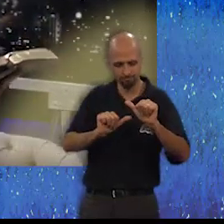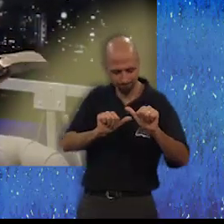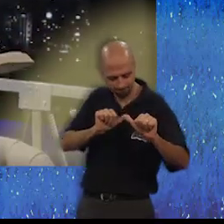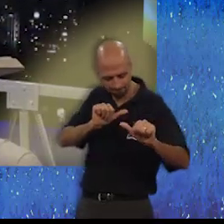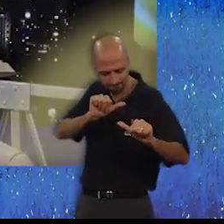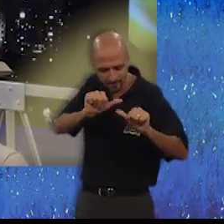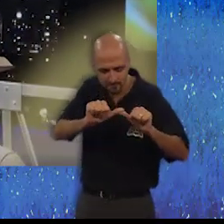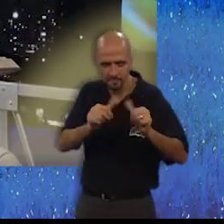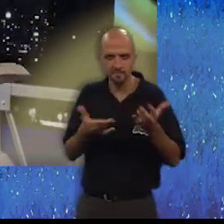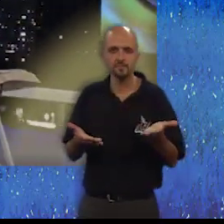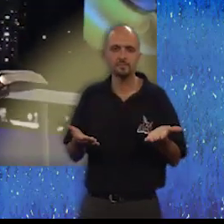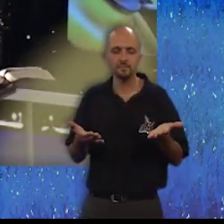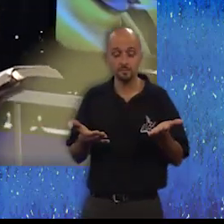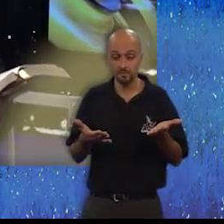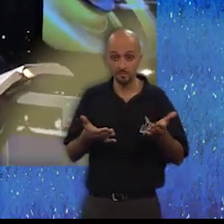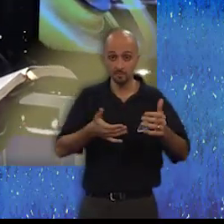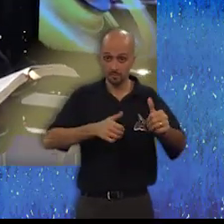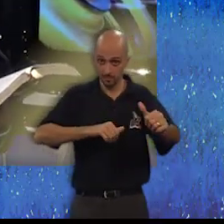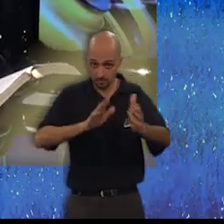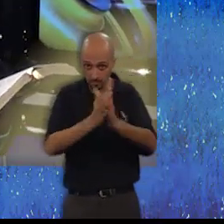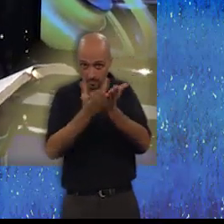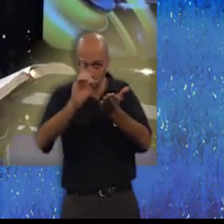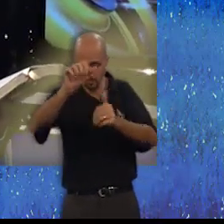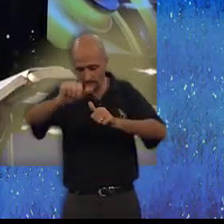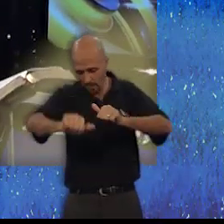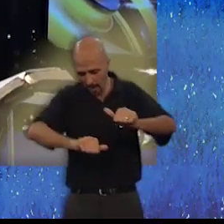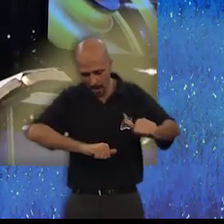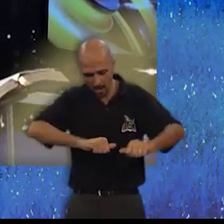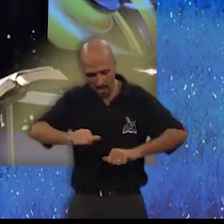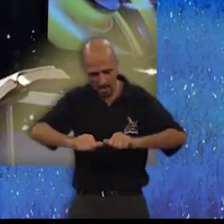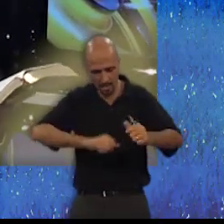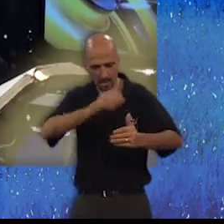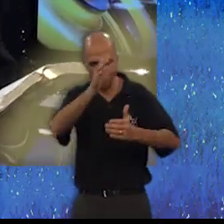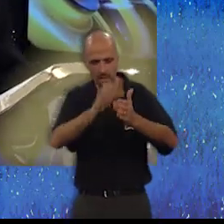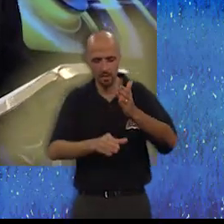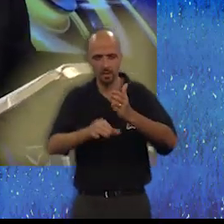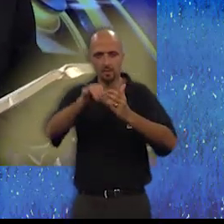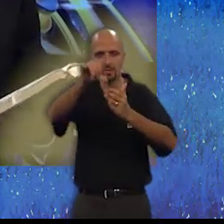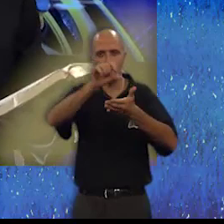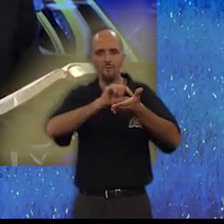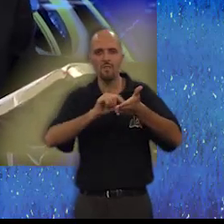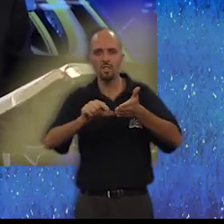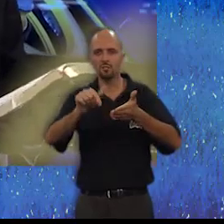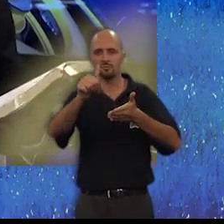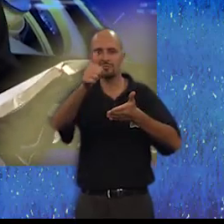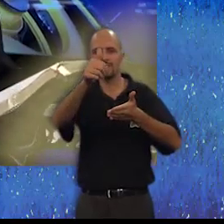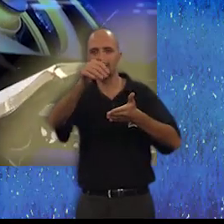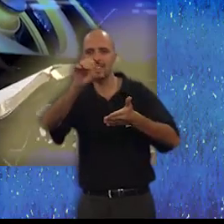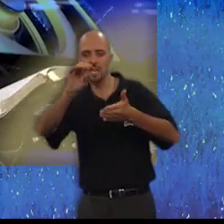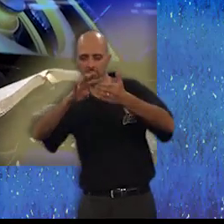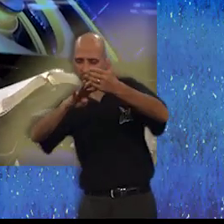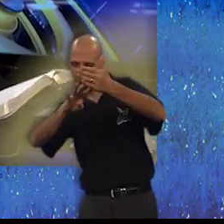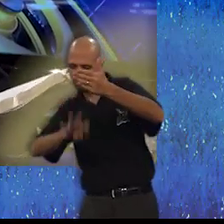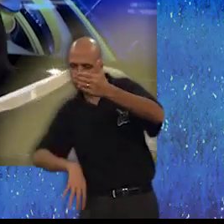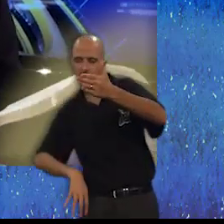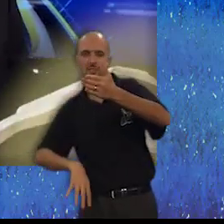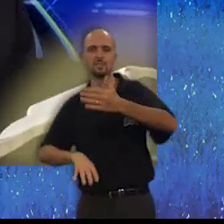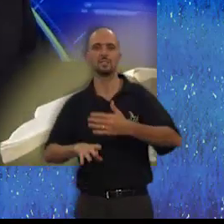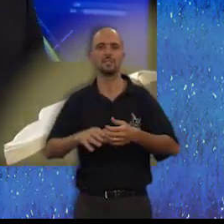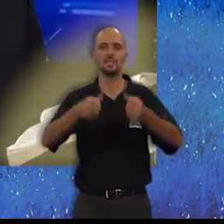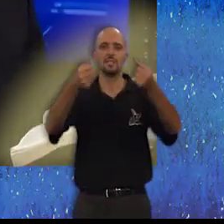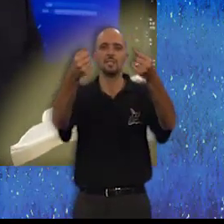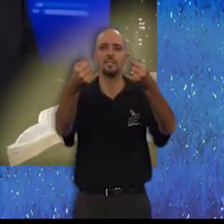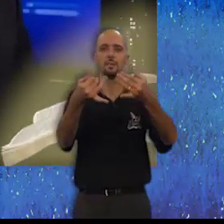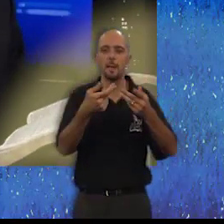Aqui em Atos capítulo 9, conta a história, a partir do verso 10 em diante, conta a história da visita que Ananias fez a